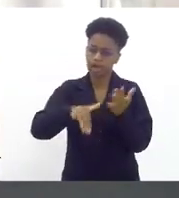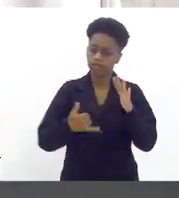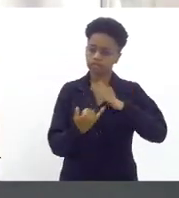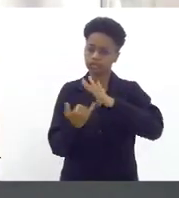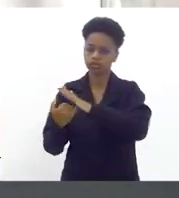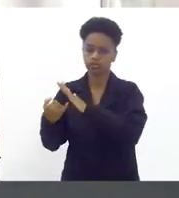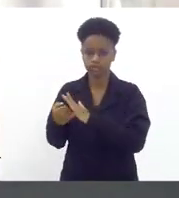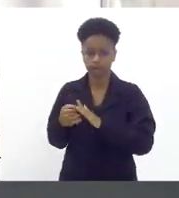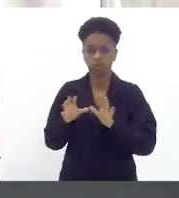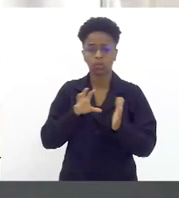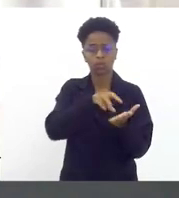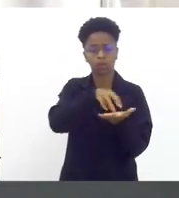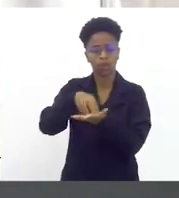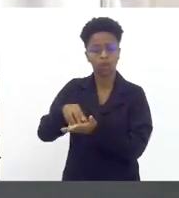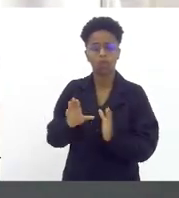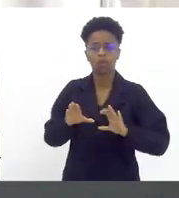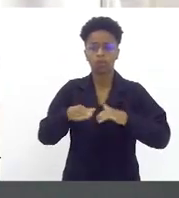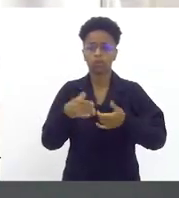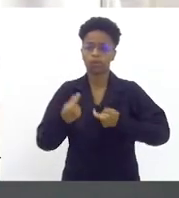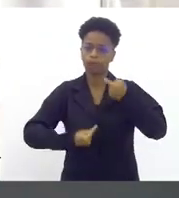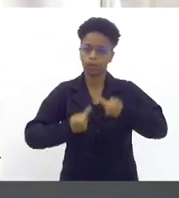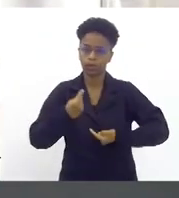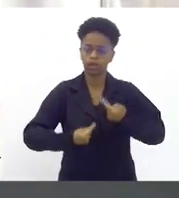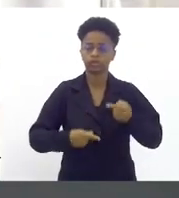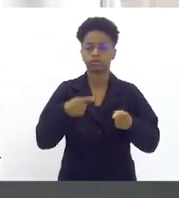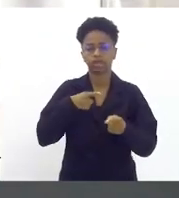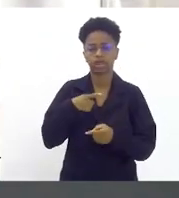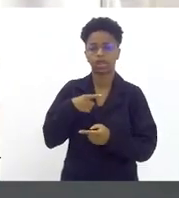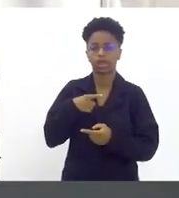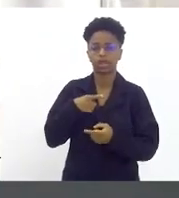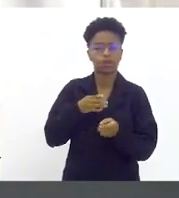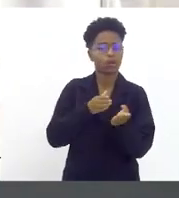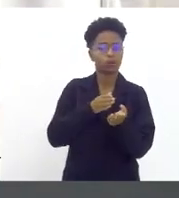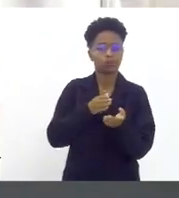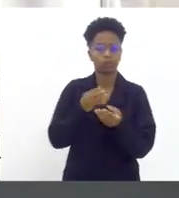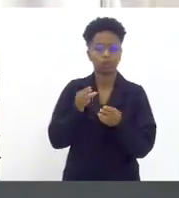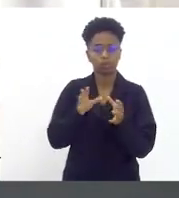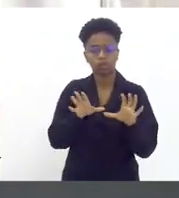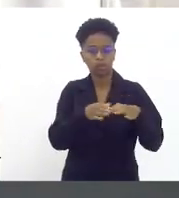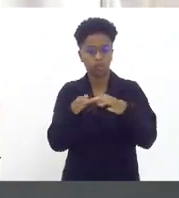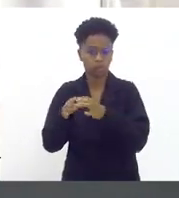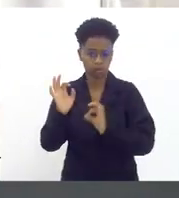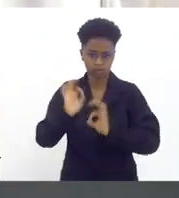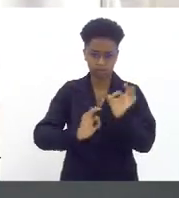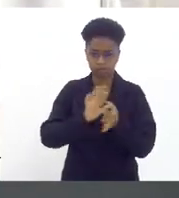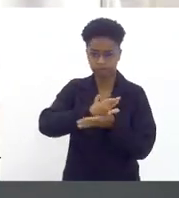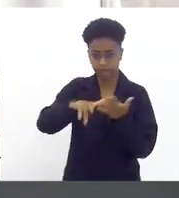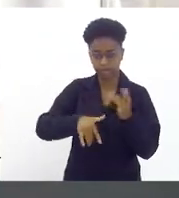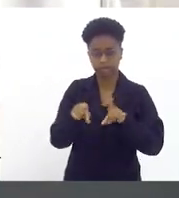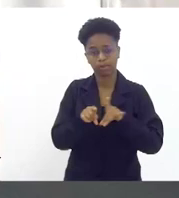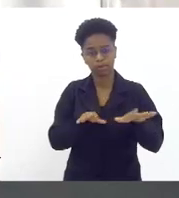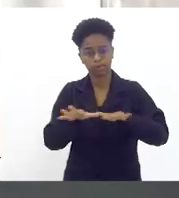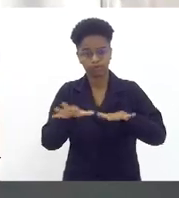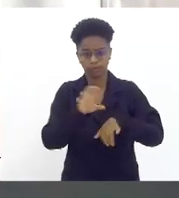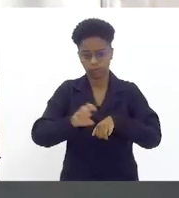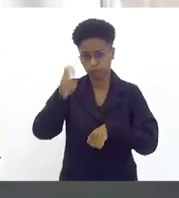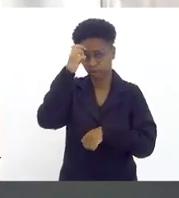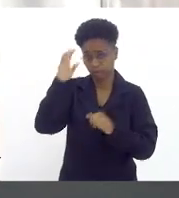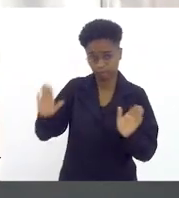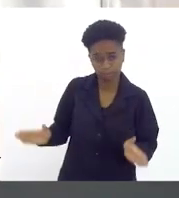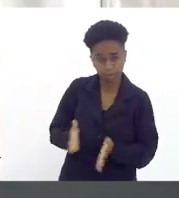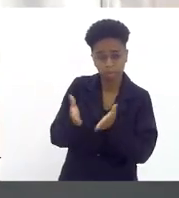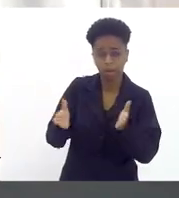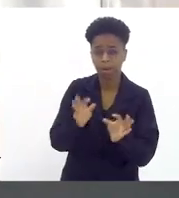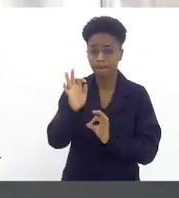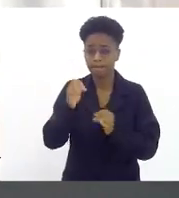instituições, entidades, grupos políticos de orientações diversas, movimentos culturais foram adensando, provocando